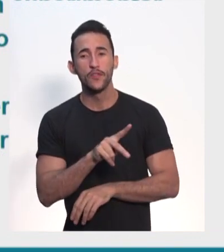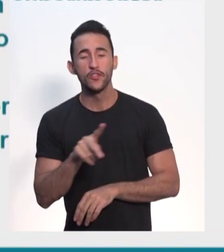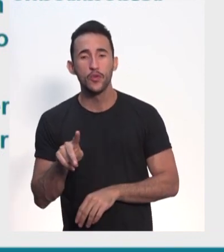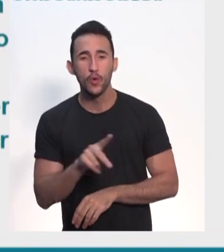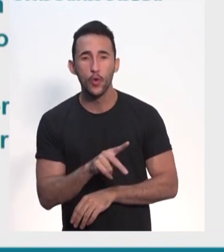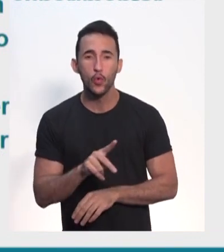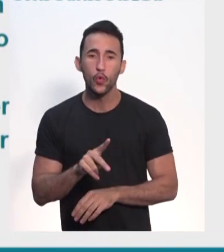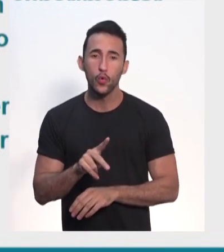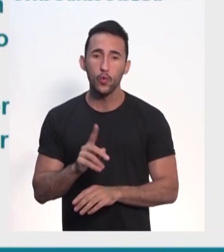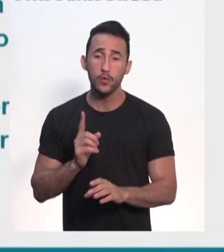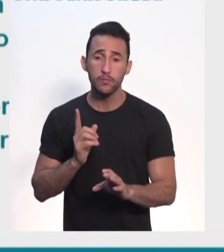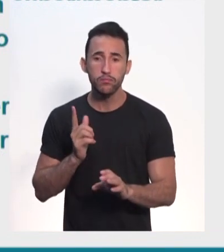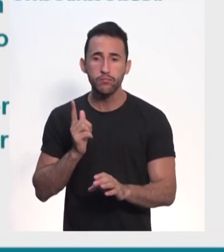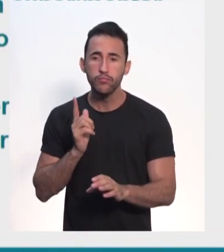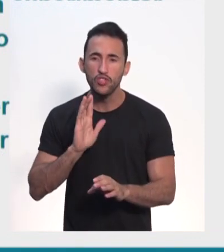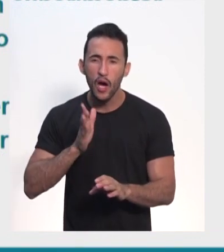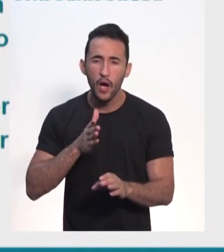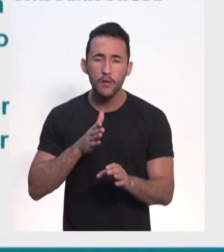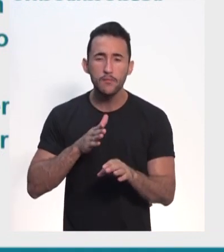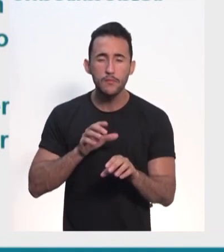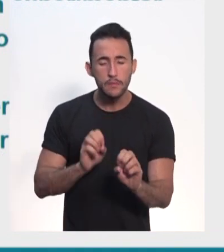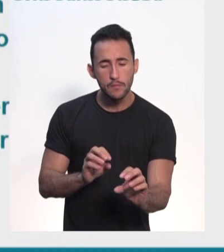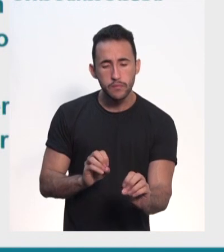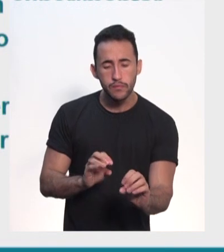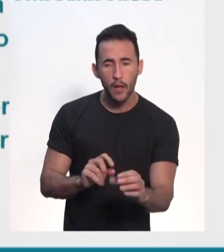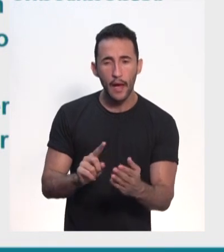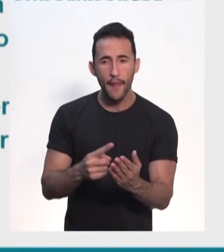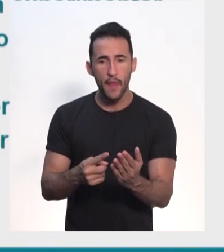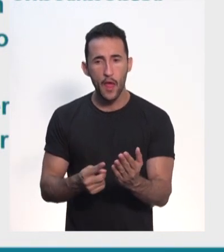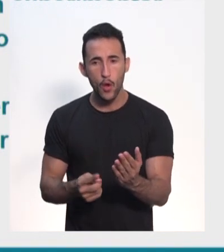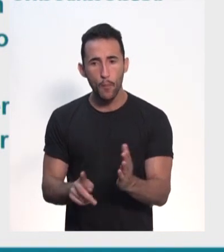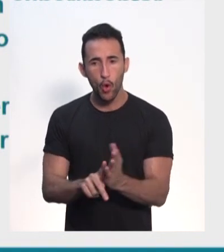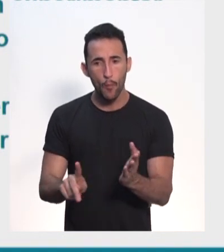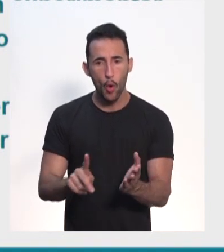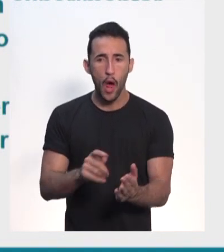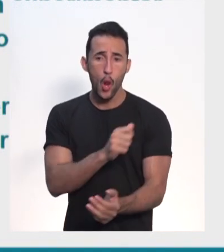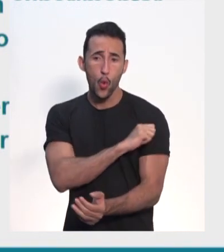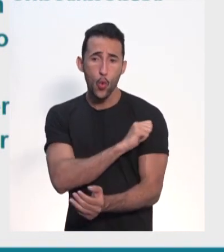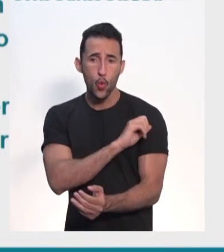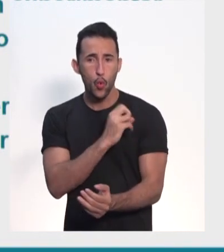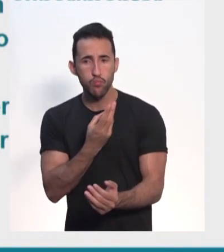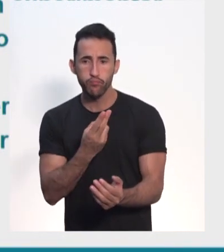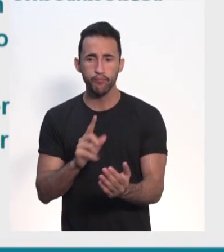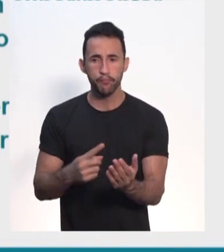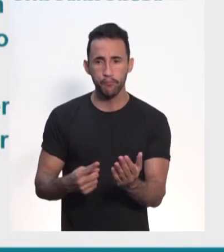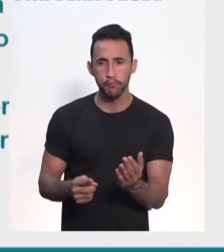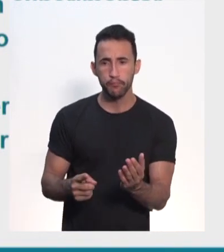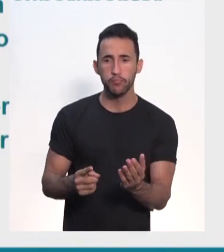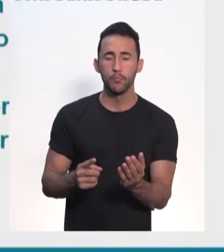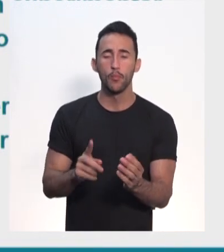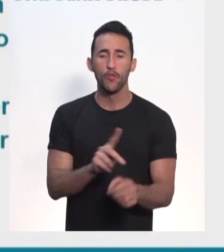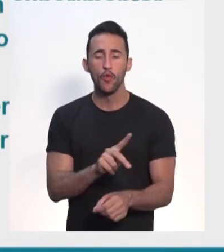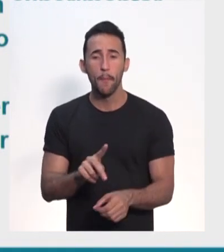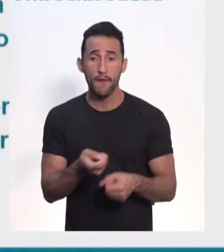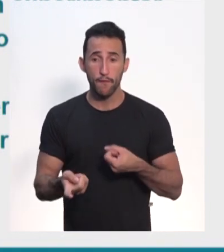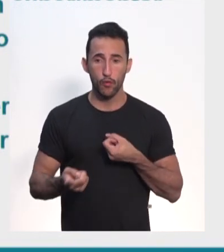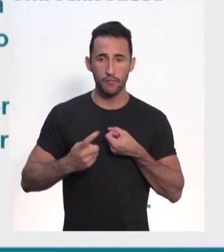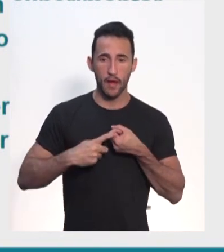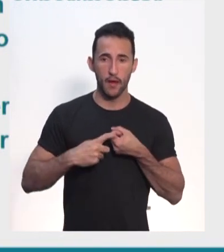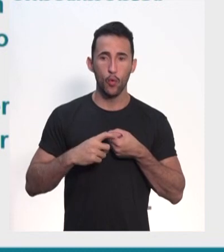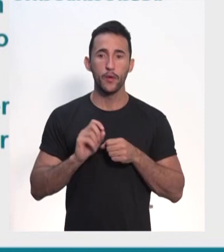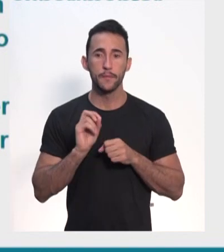deve contar com 4 linguagens: música, dança, teatro e artes visuais. Para este bimestre,